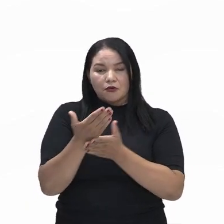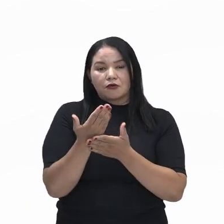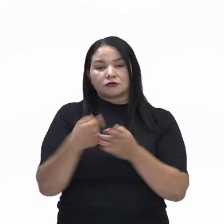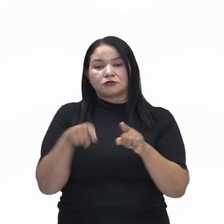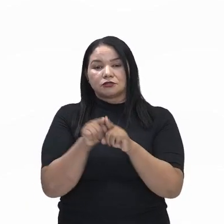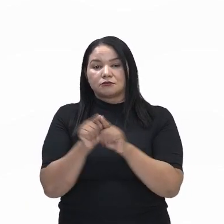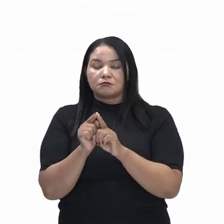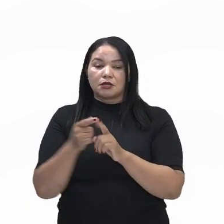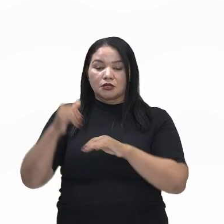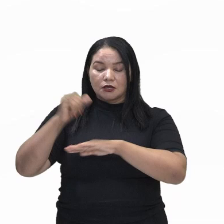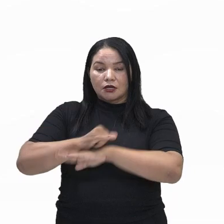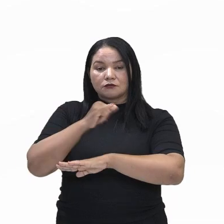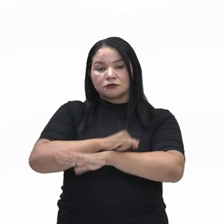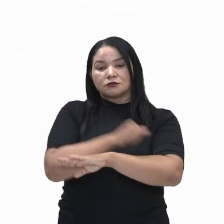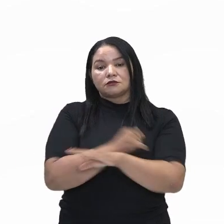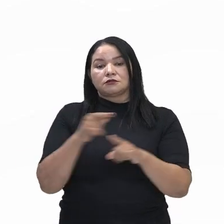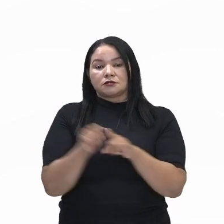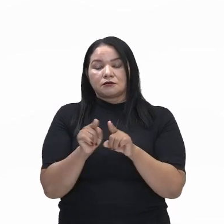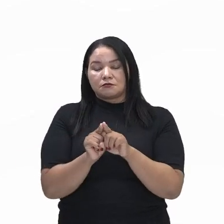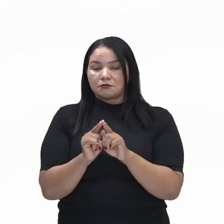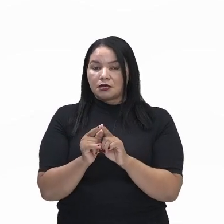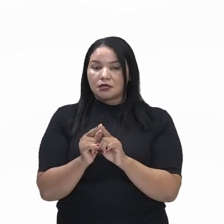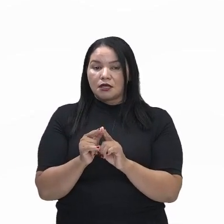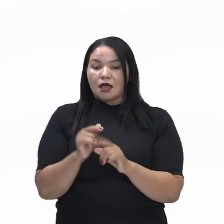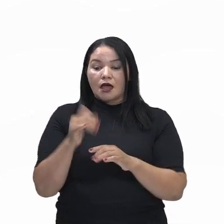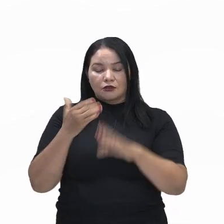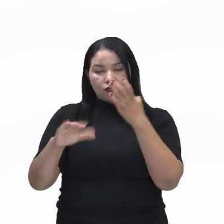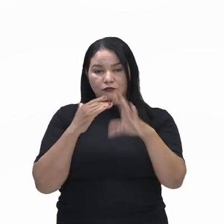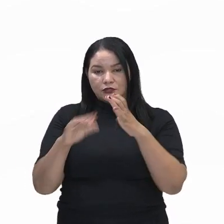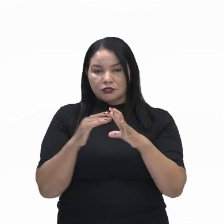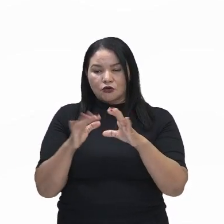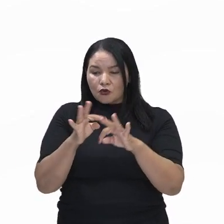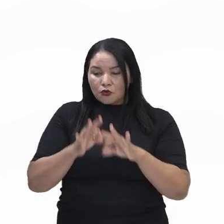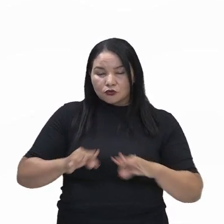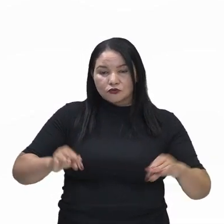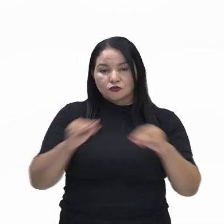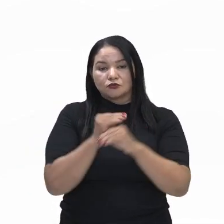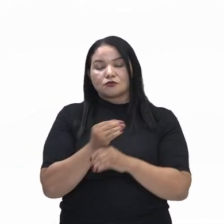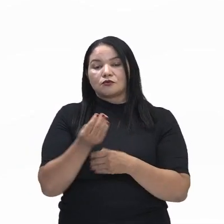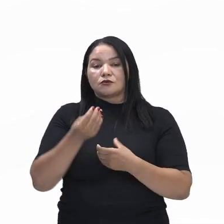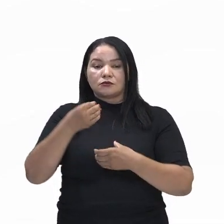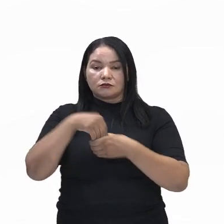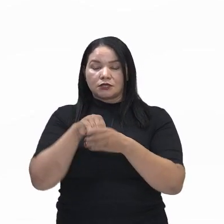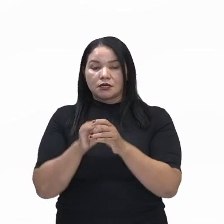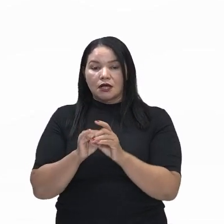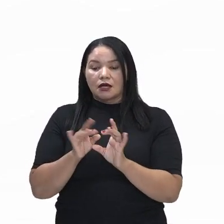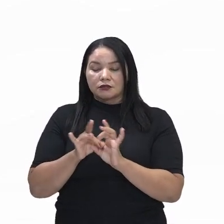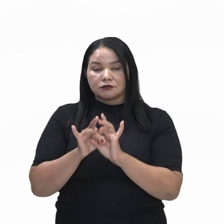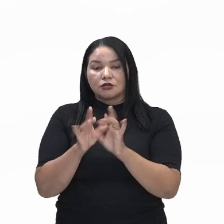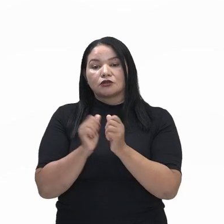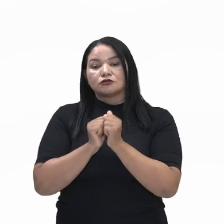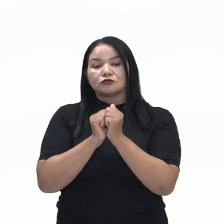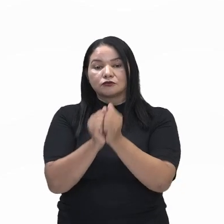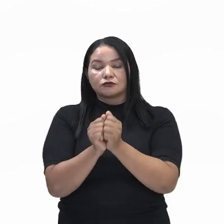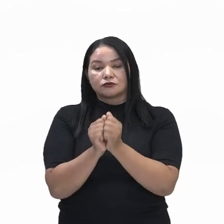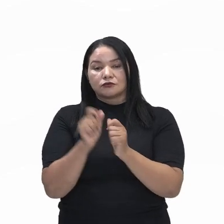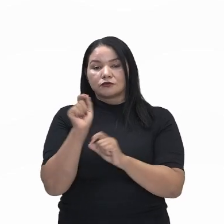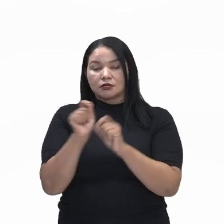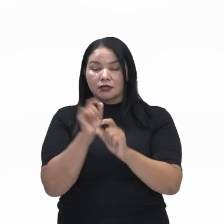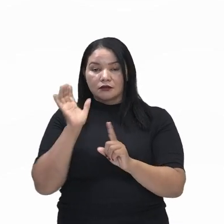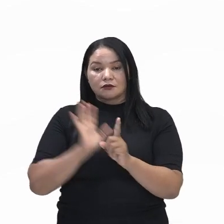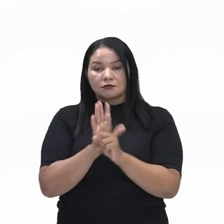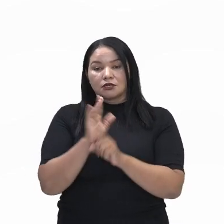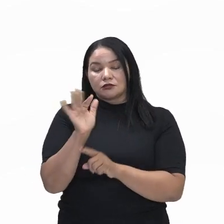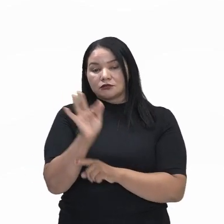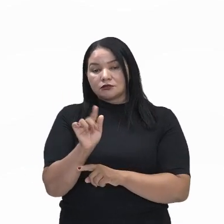e o setor de telecomunicações. Todos esses eventos vão estar aí alinhados aos impactos da Zona Franca de